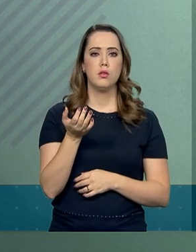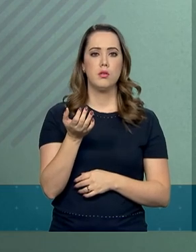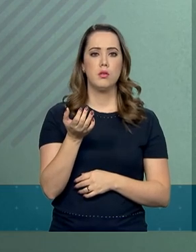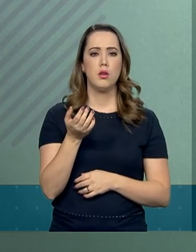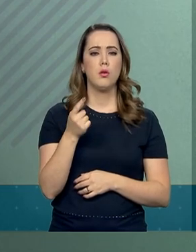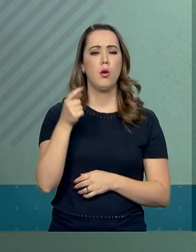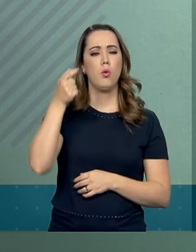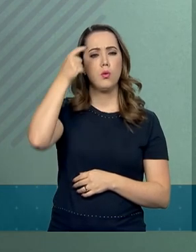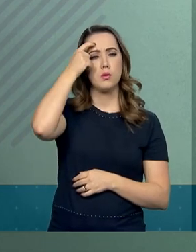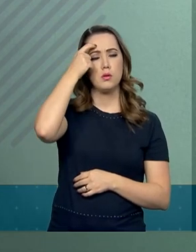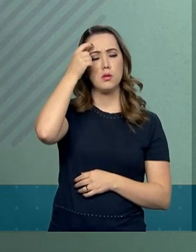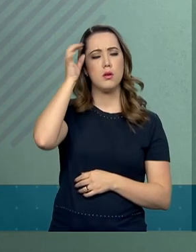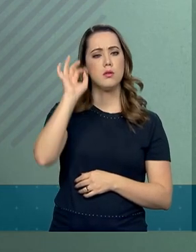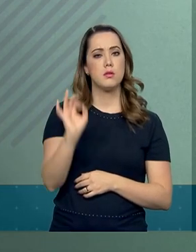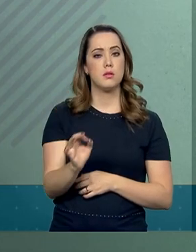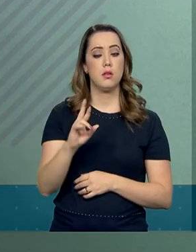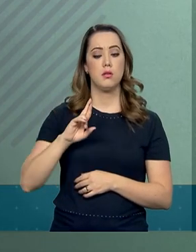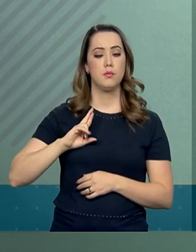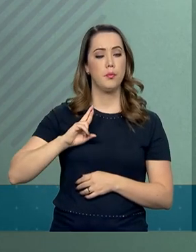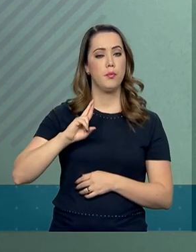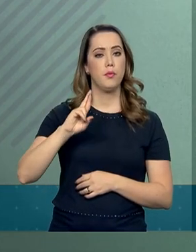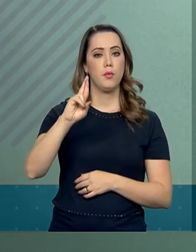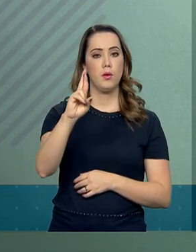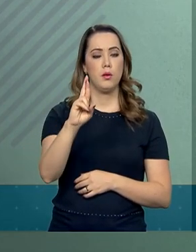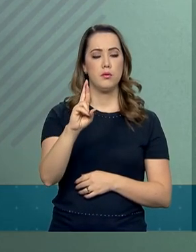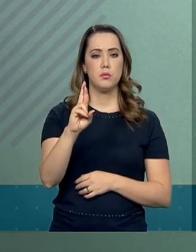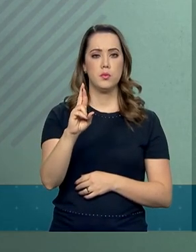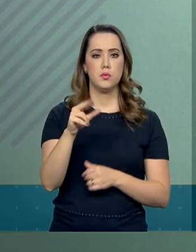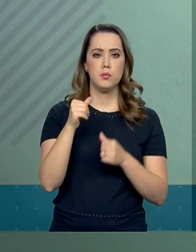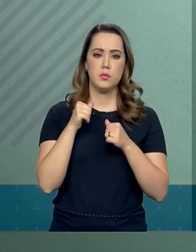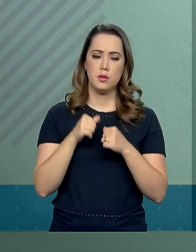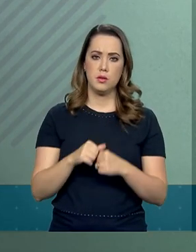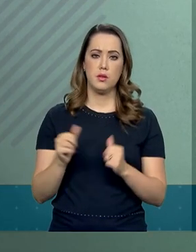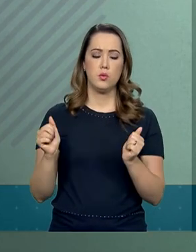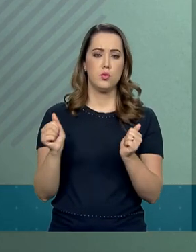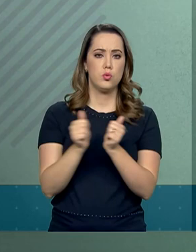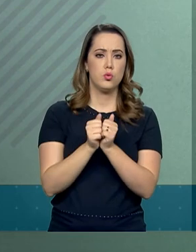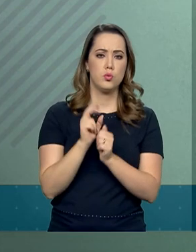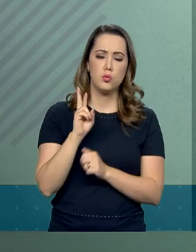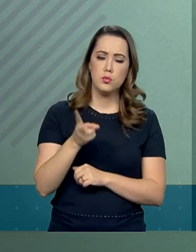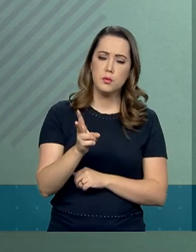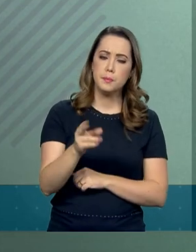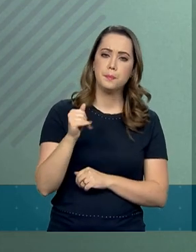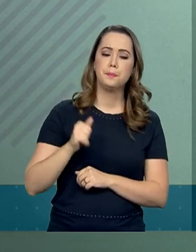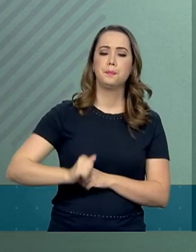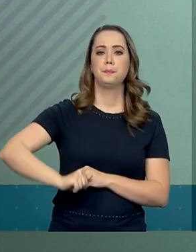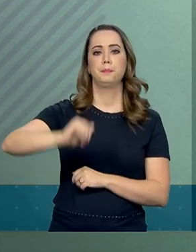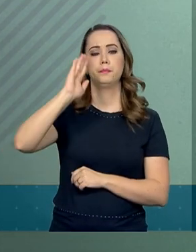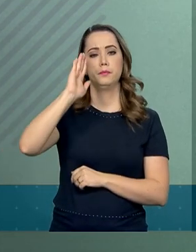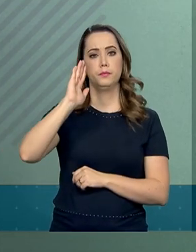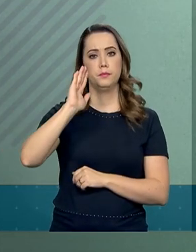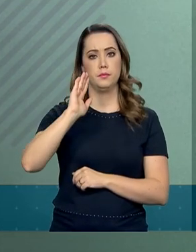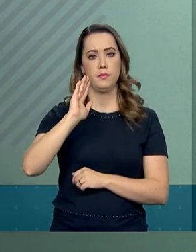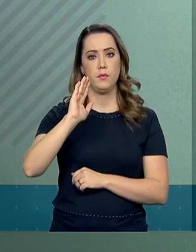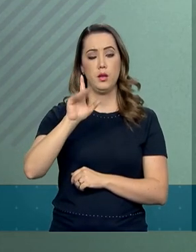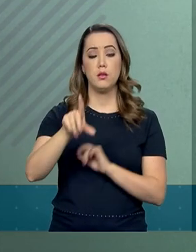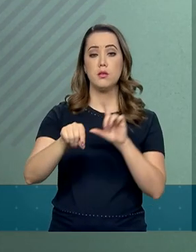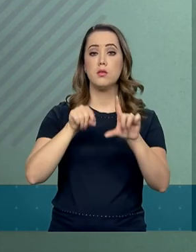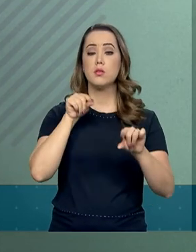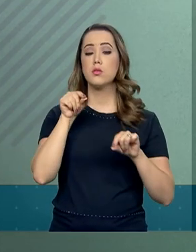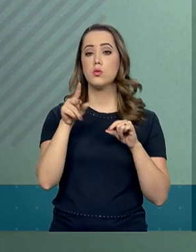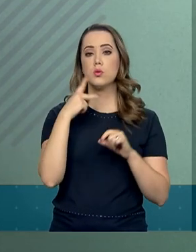consciência responsabilidade para está incluída cada vez mais nas decisões